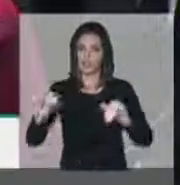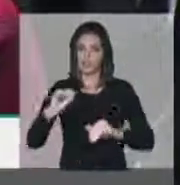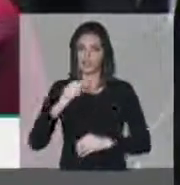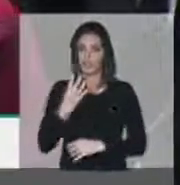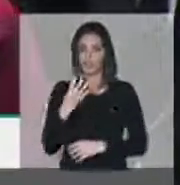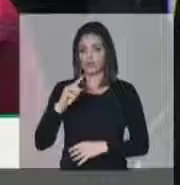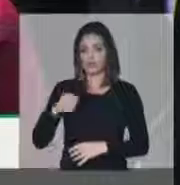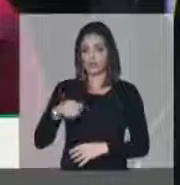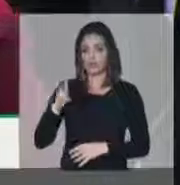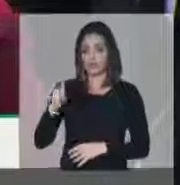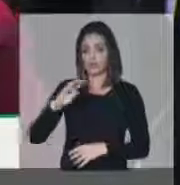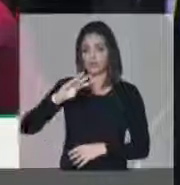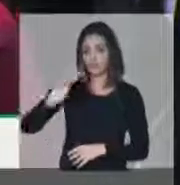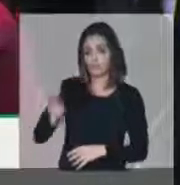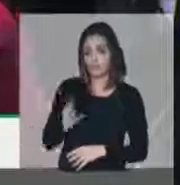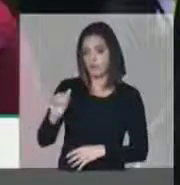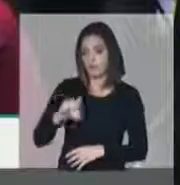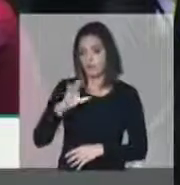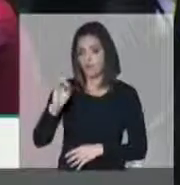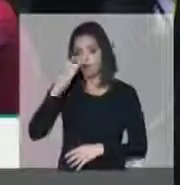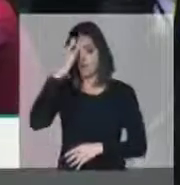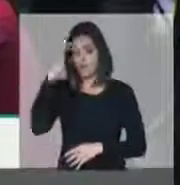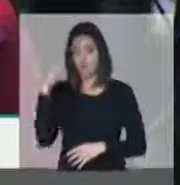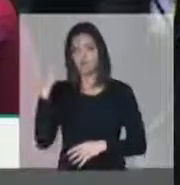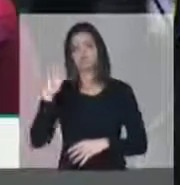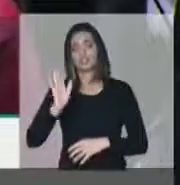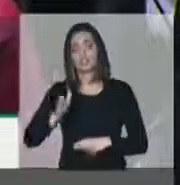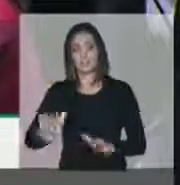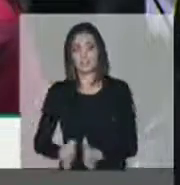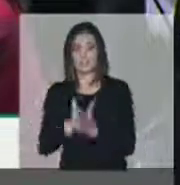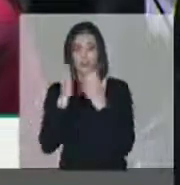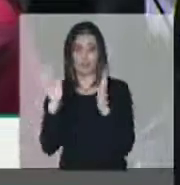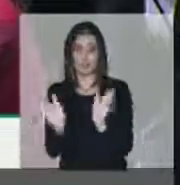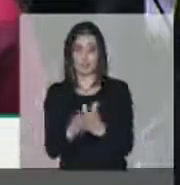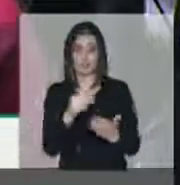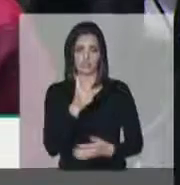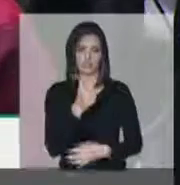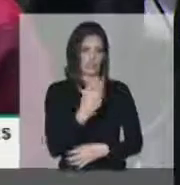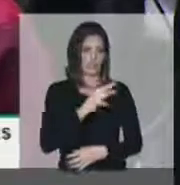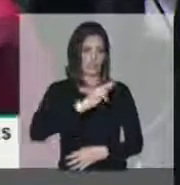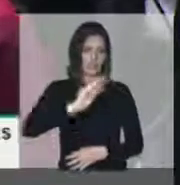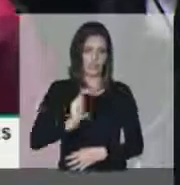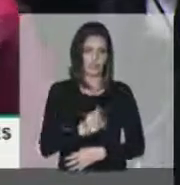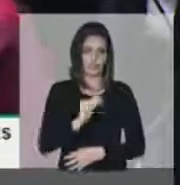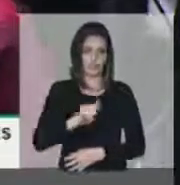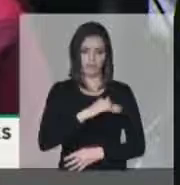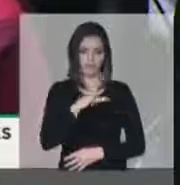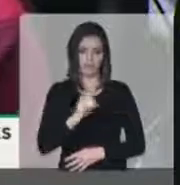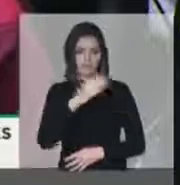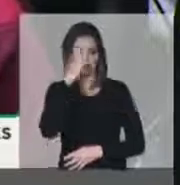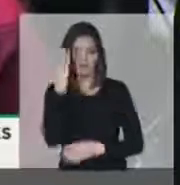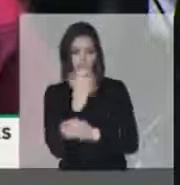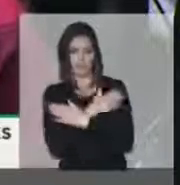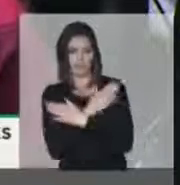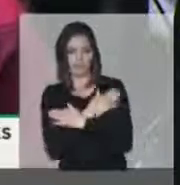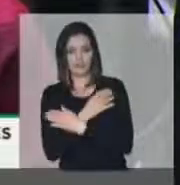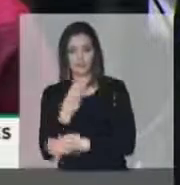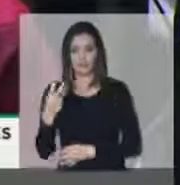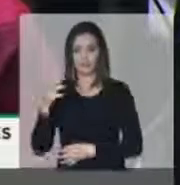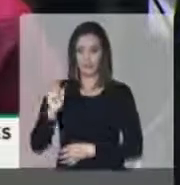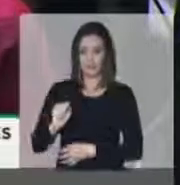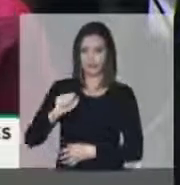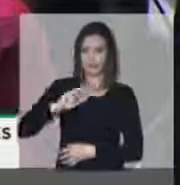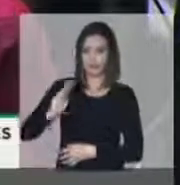4,5 milhões de pessoas entraram na linha da pobreza. Já são 13 milhões de brasileiros. São 38 milhões de pessoas